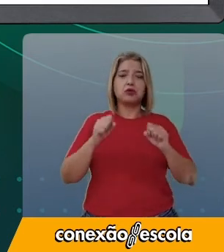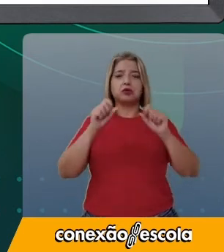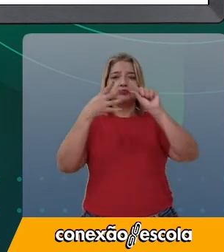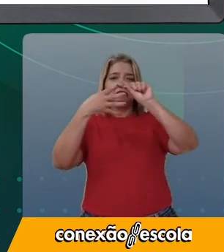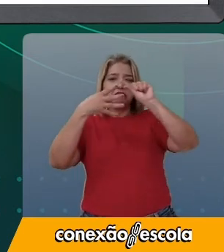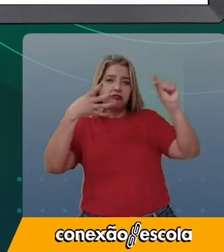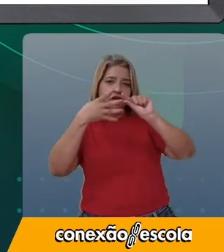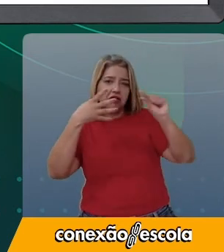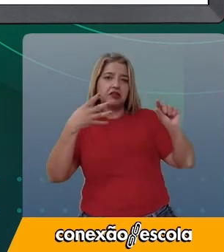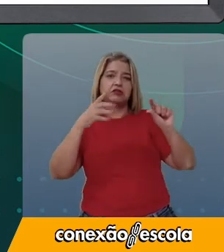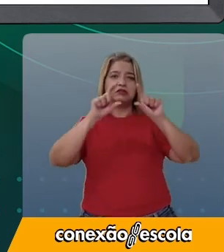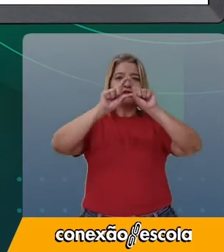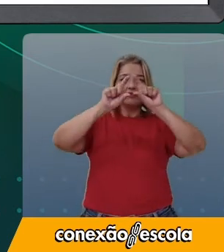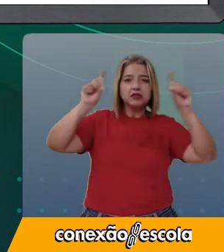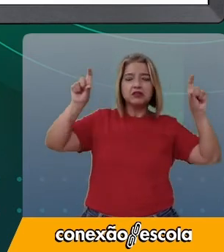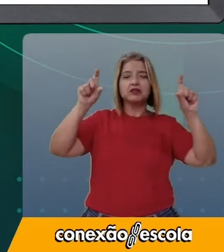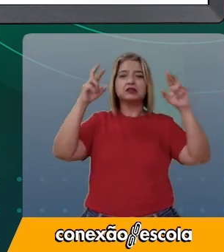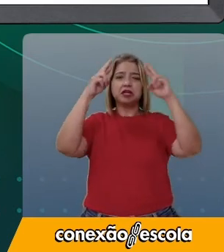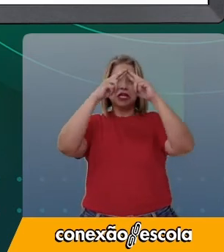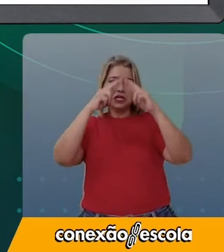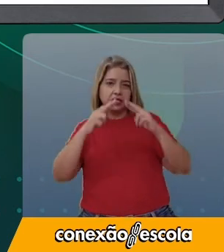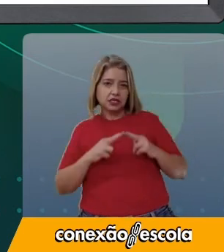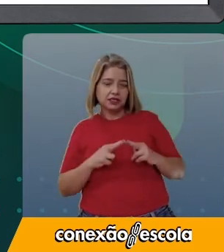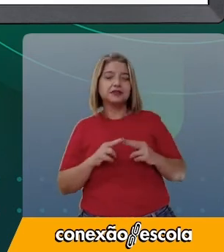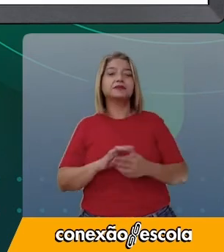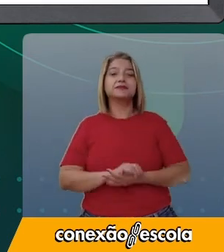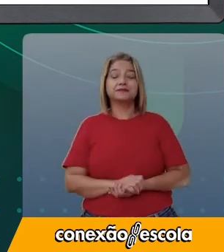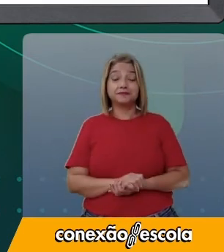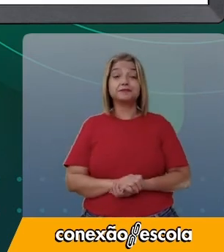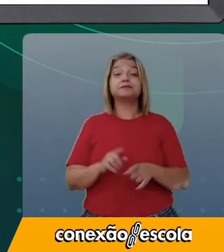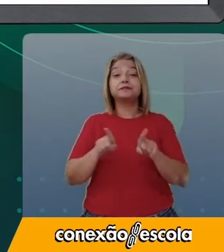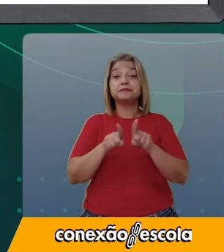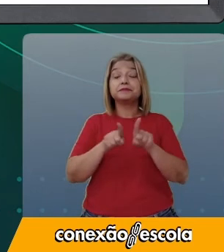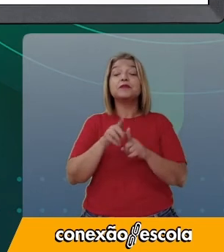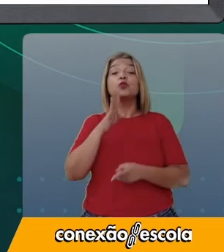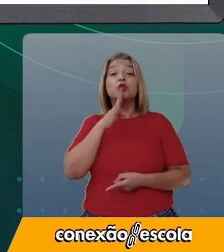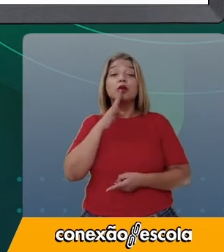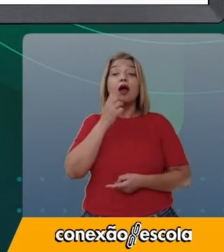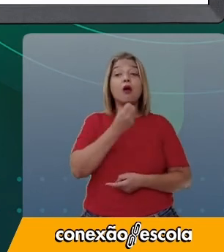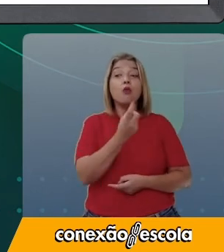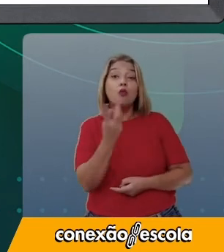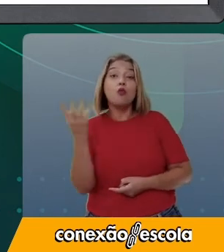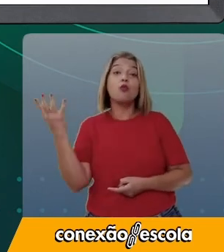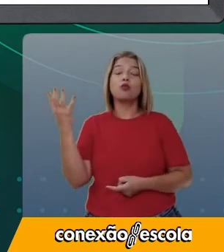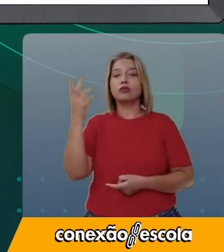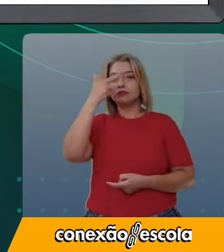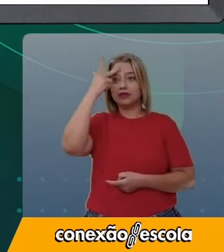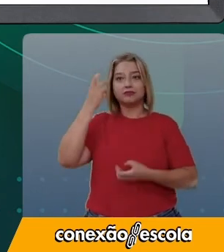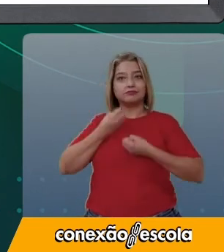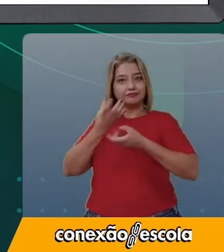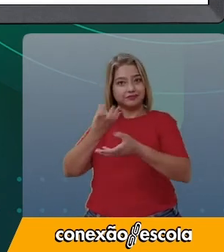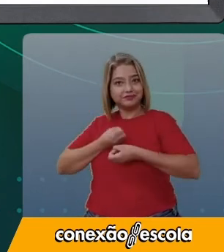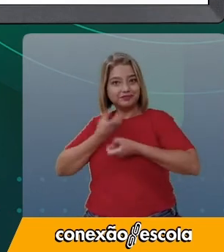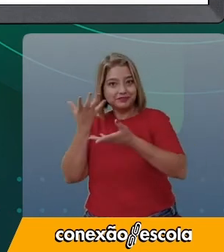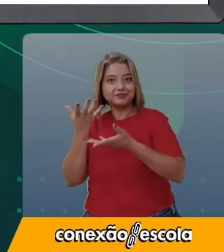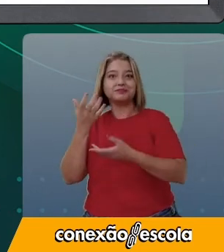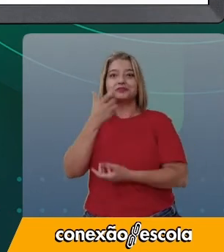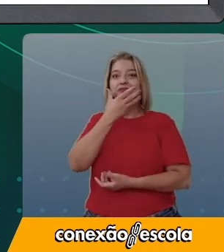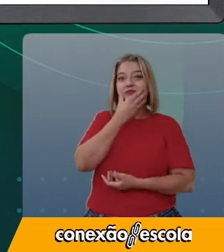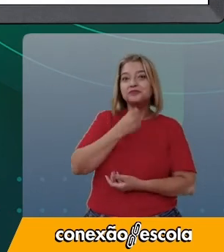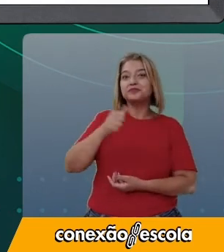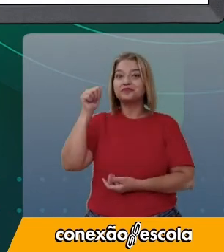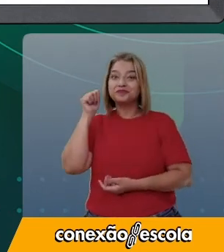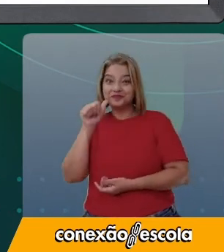versos, estrofes, rimas, e conhecemos alguns poetas e